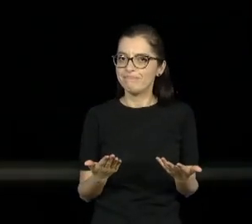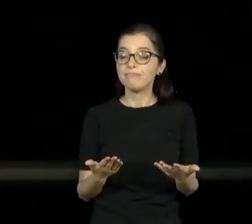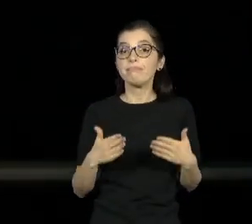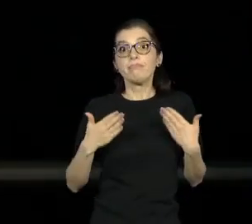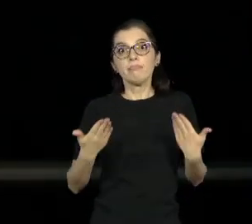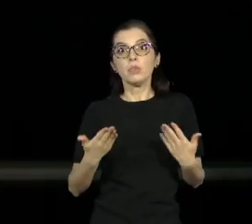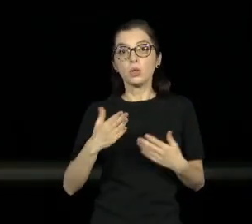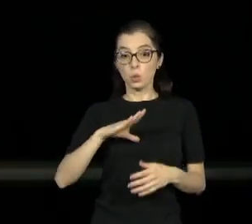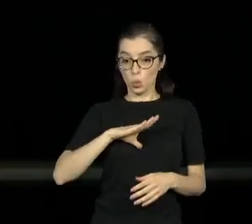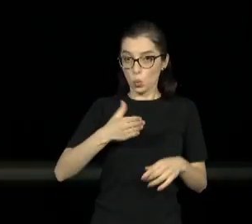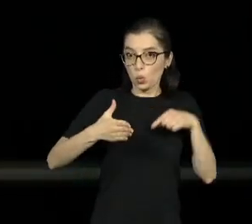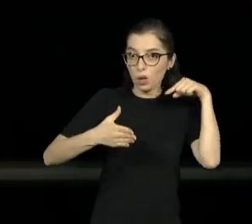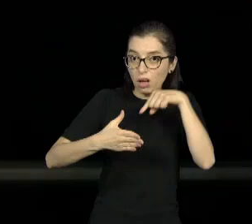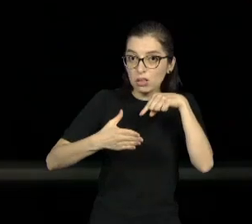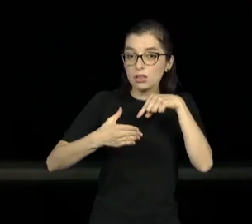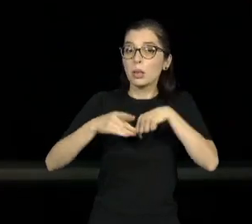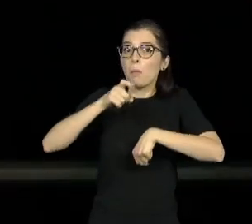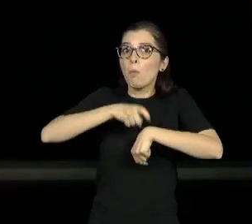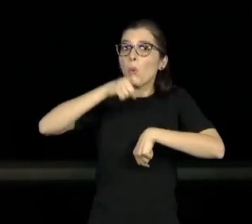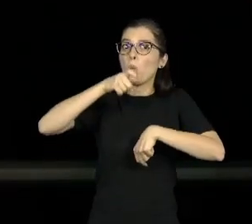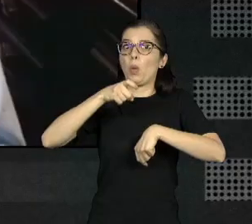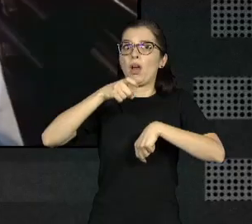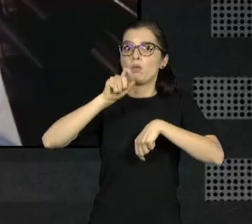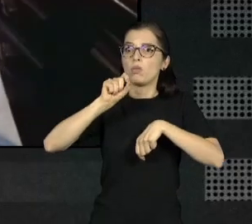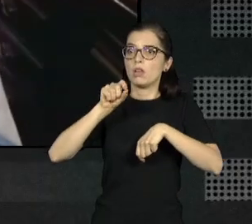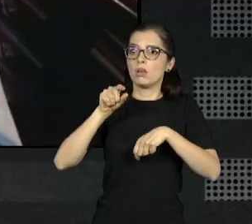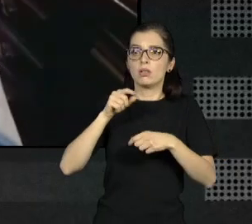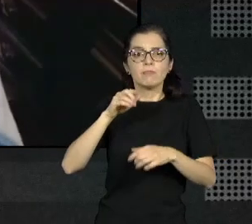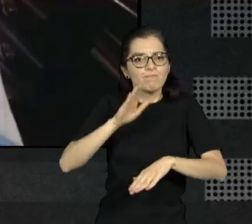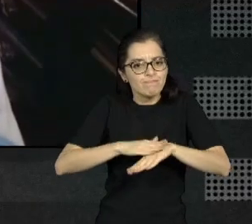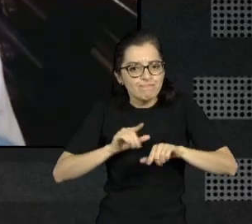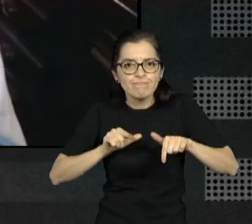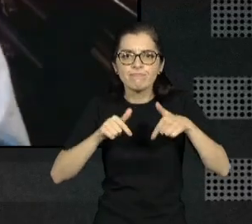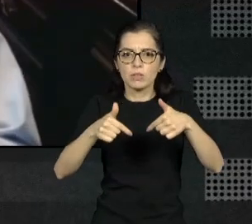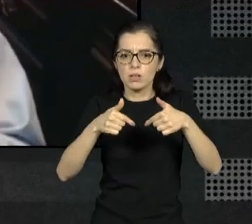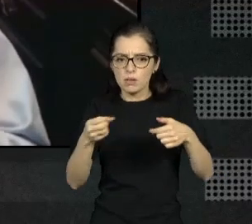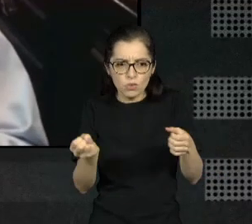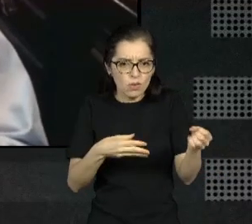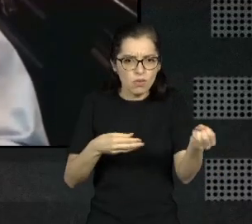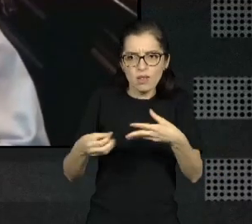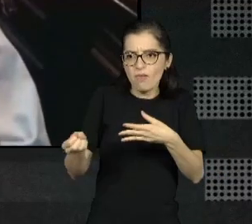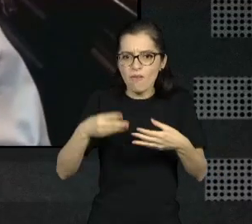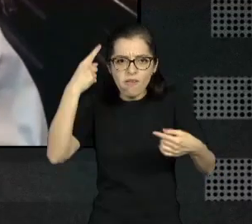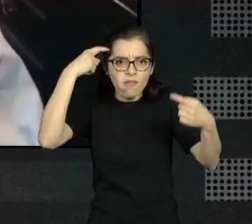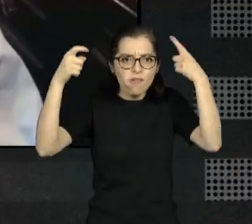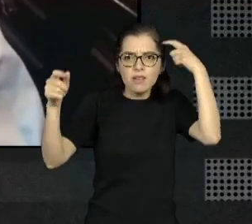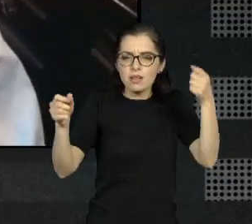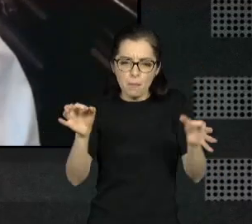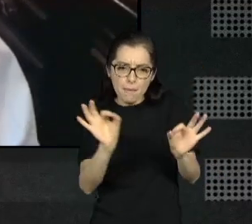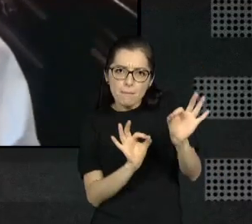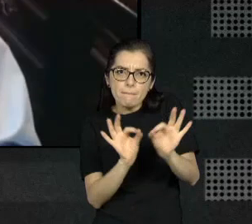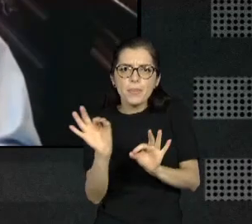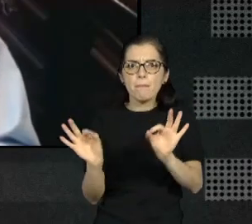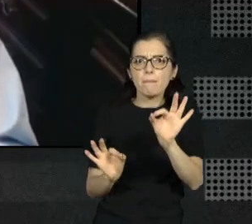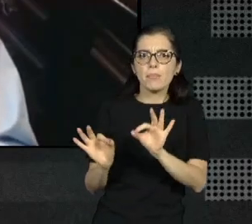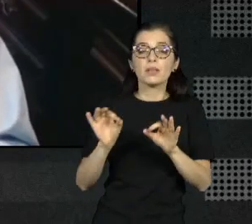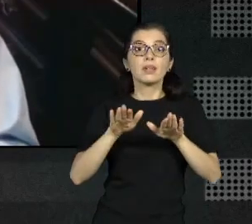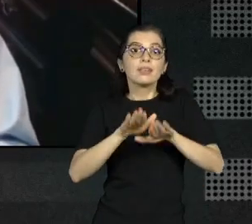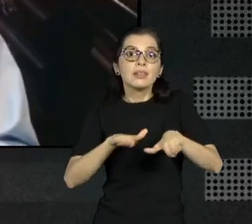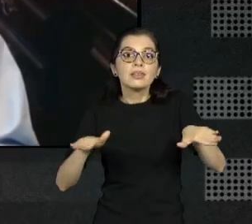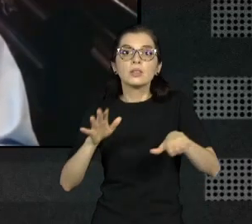ousando. Ele era ousadíssimo. Daí em criança, eu conhecia a obra